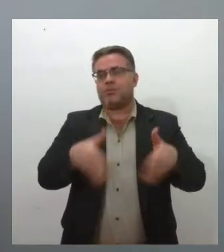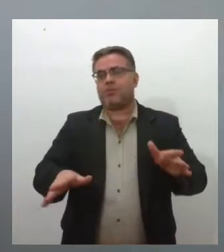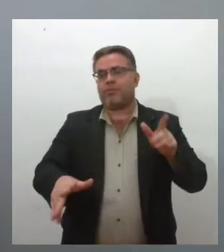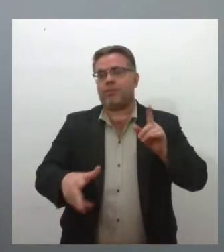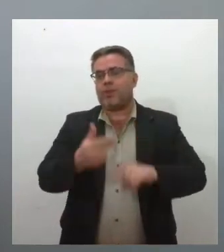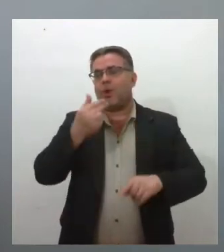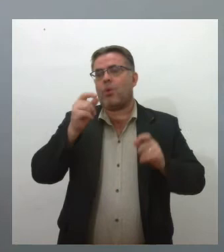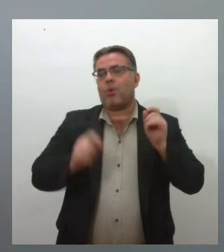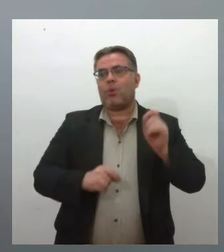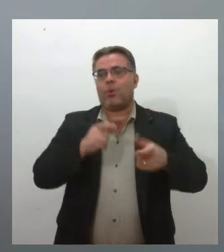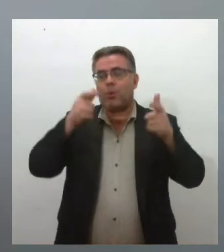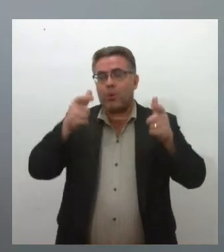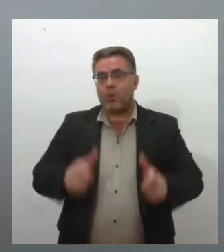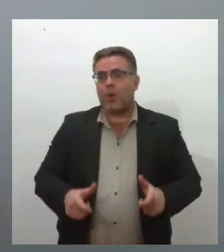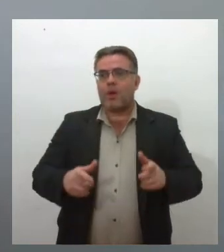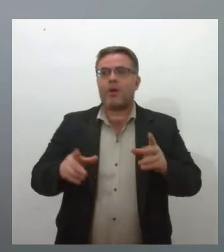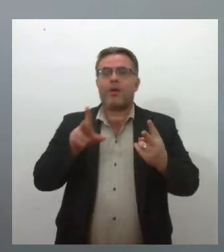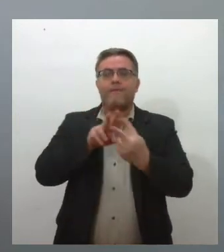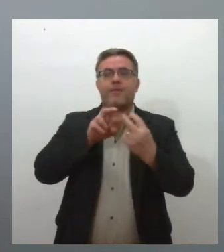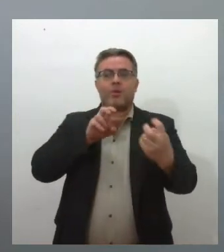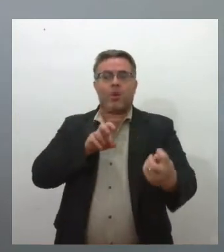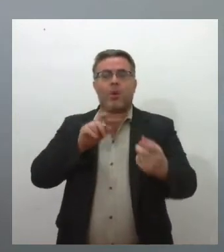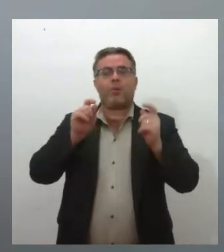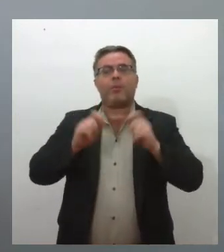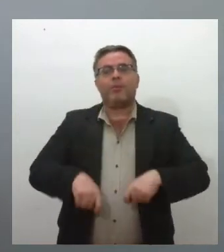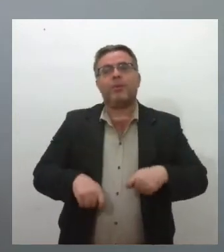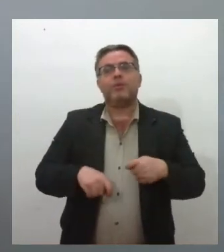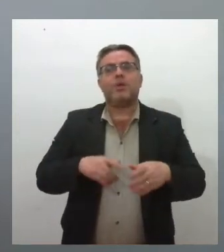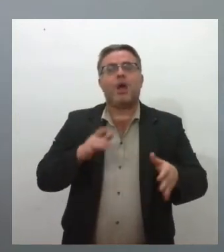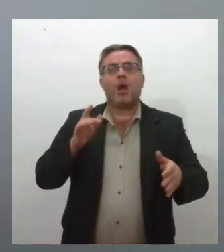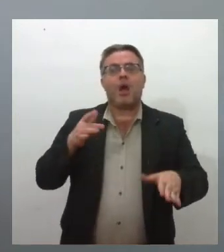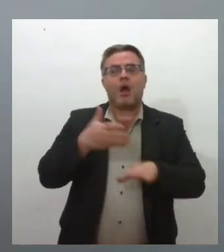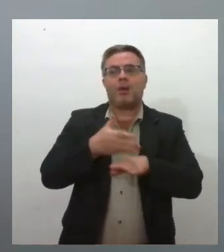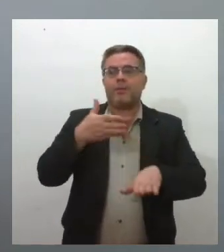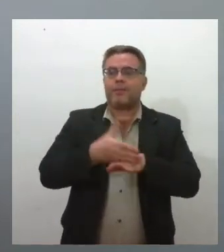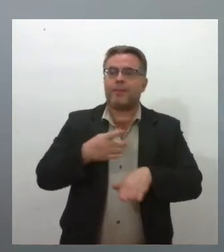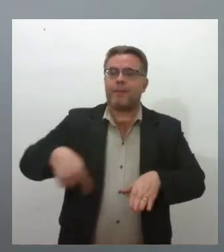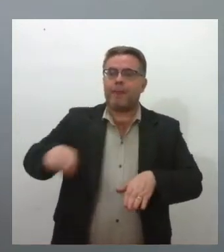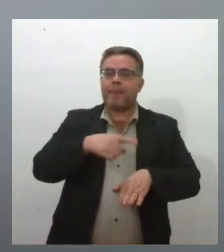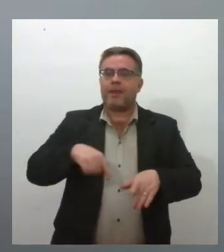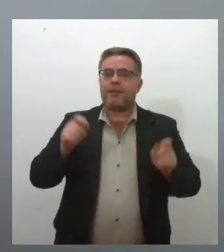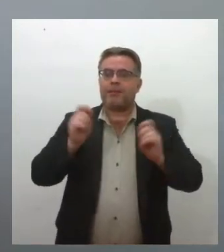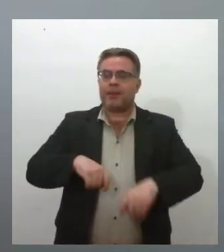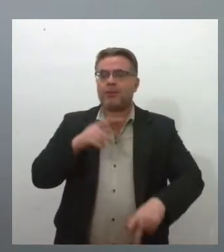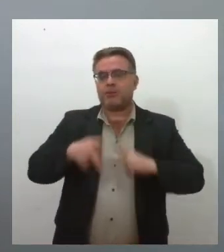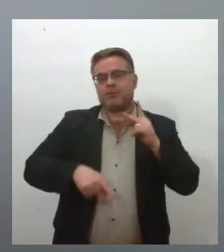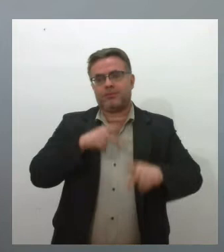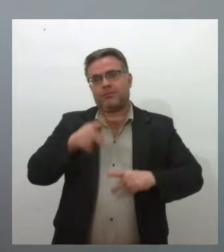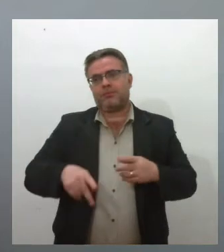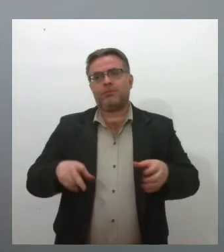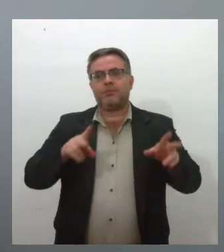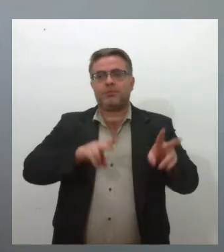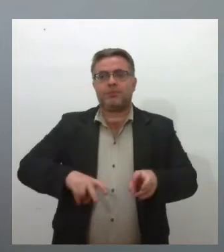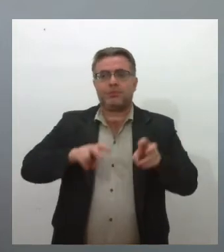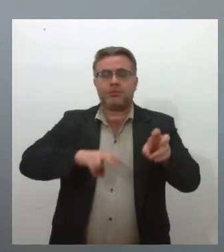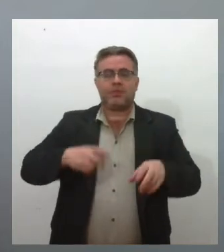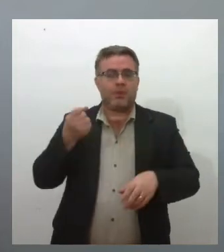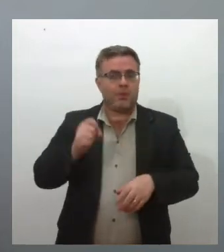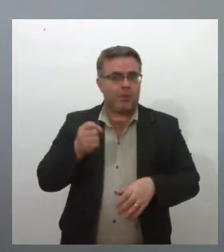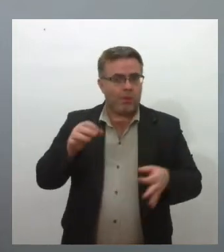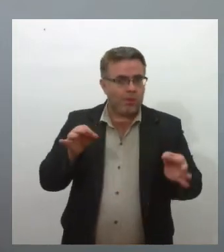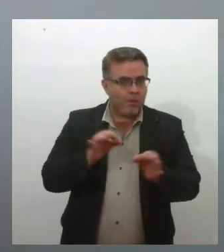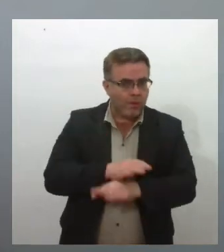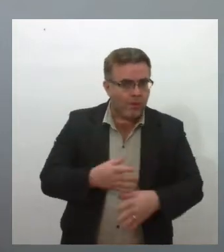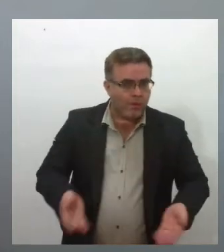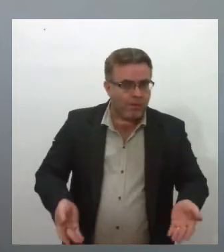ponto de atendimento virtual justamente para facilitar a vida do cidadão de Canindé e todo o sertão de Sergipe, que agora,